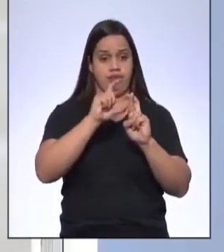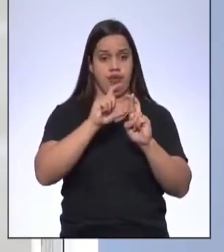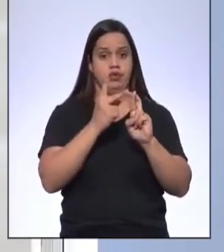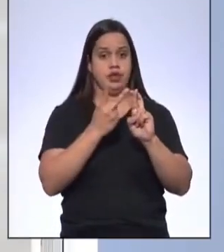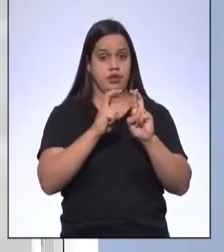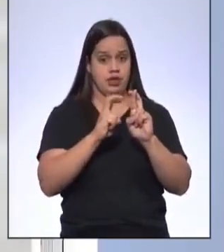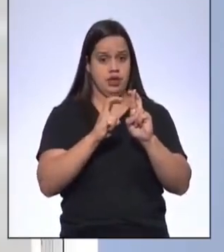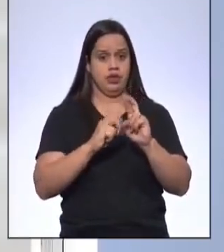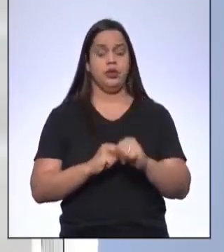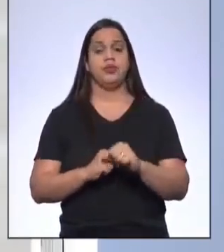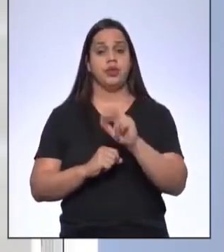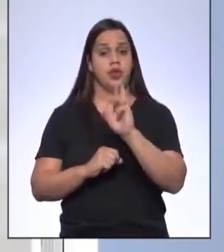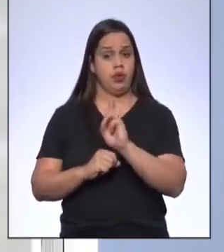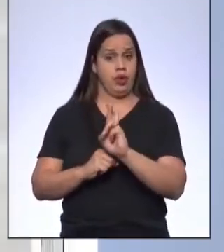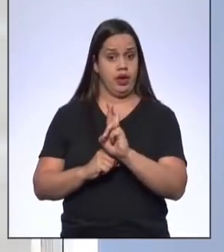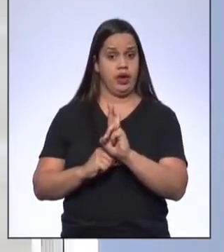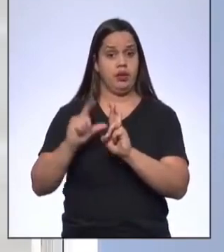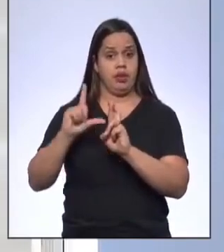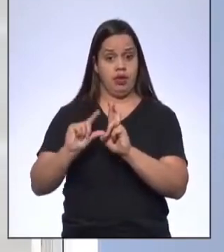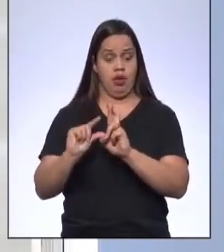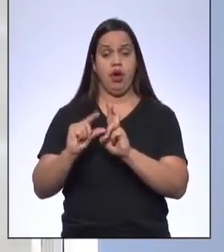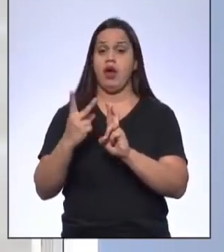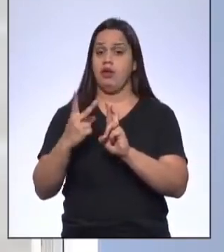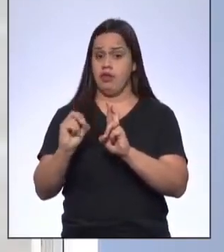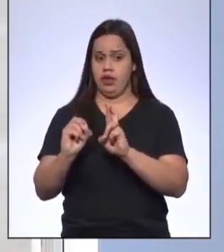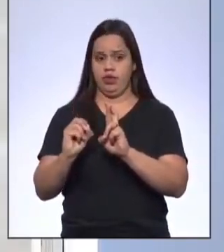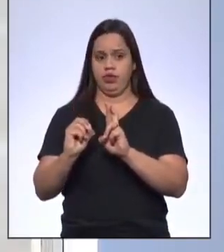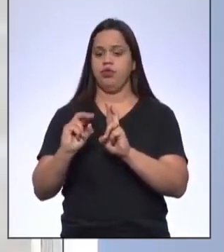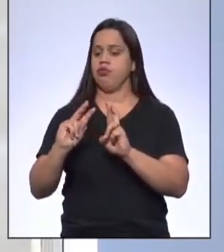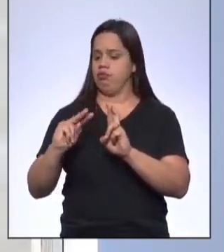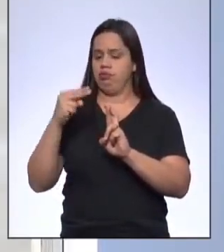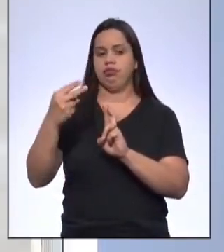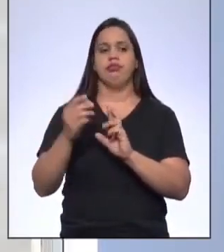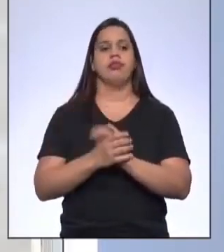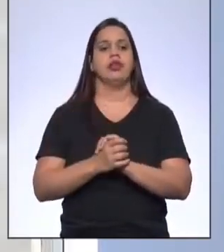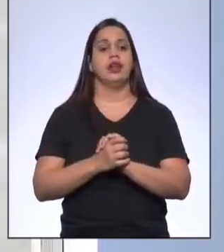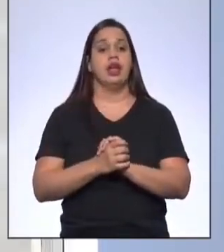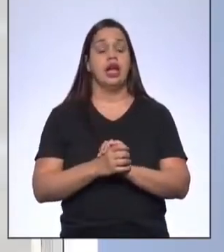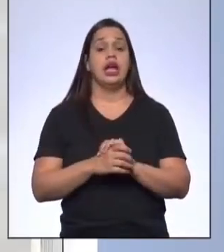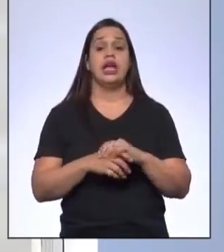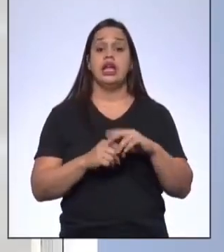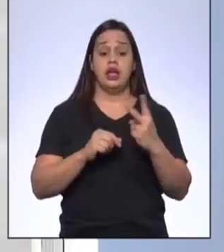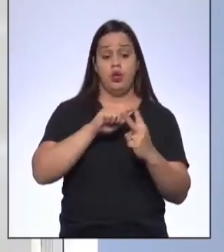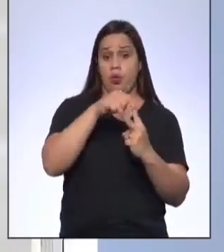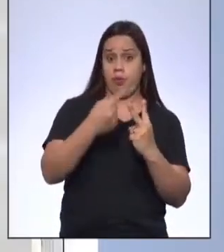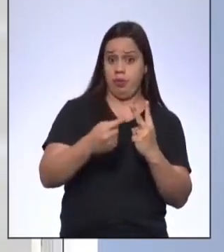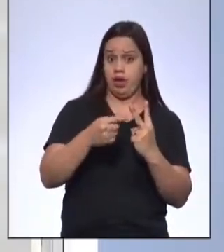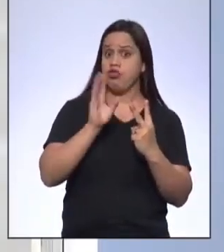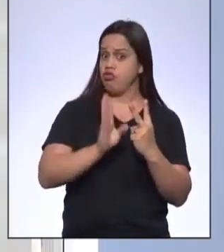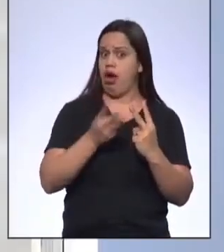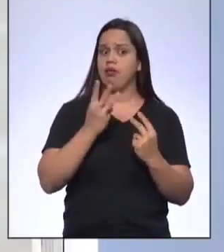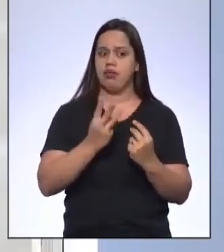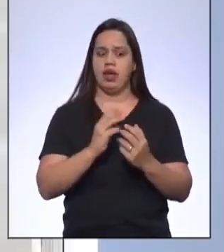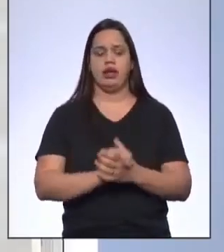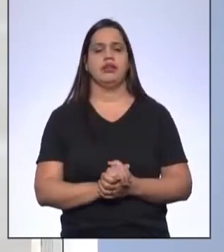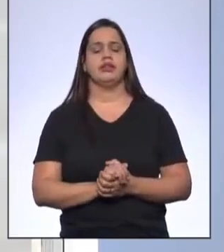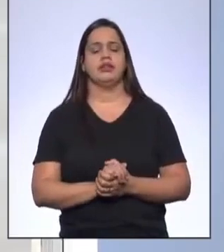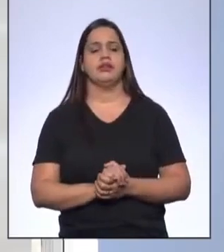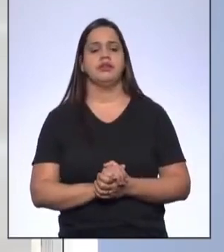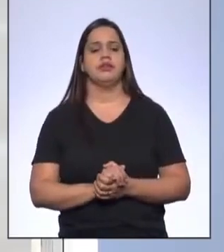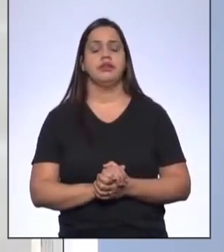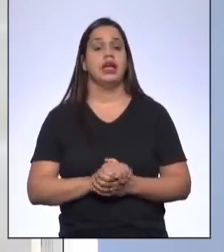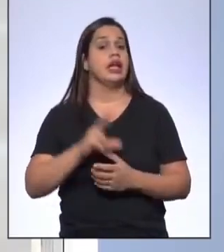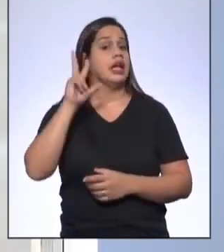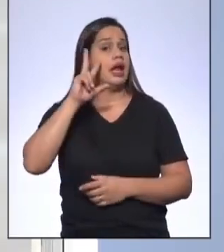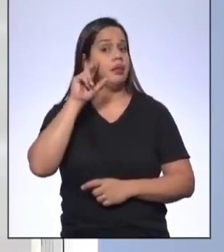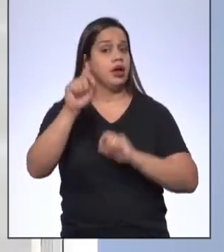20. E o π é 3. E o π aqui, ó, já vem aqui como 3. Então, a área da minha superfície aqui como 3. E lembrando que